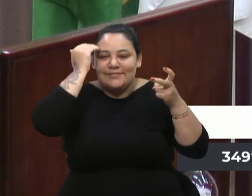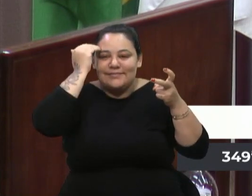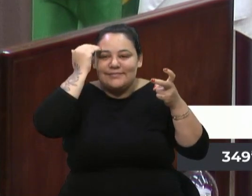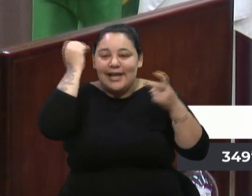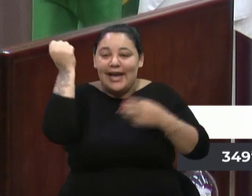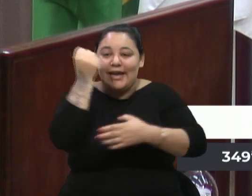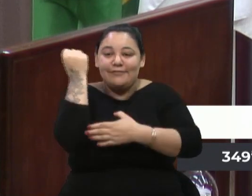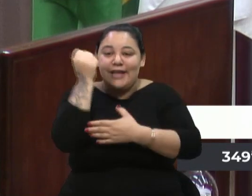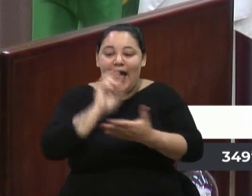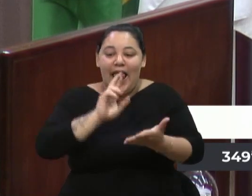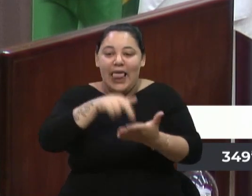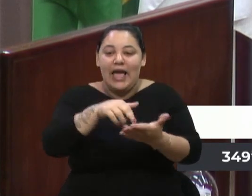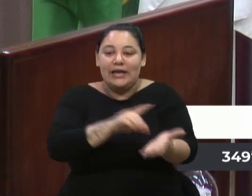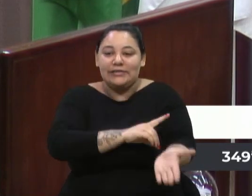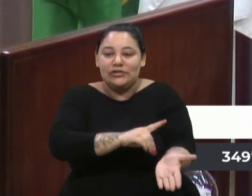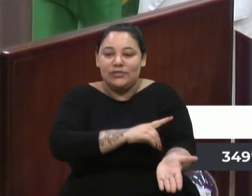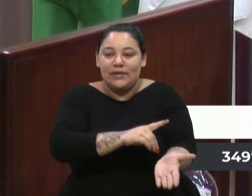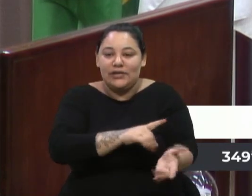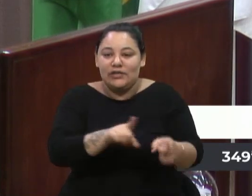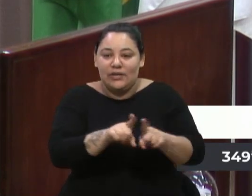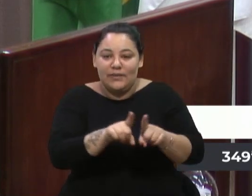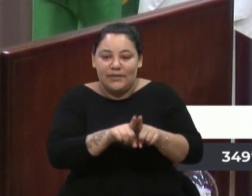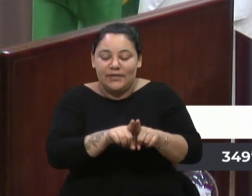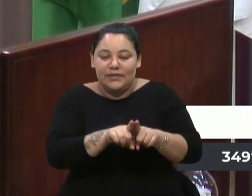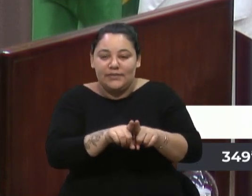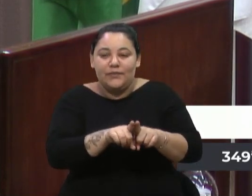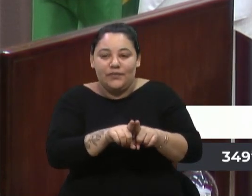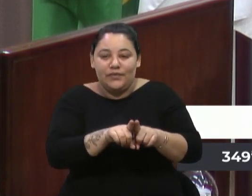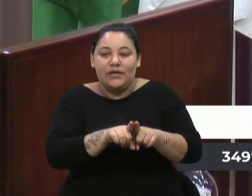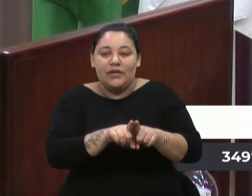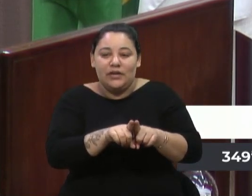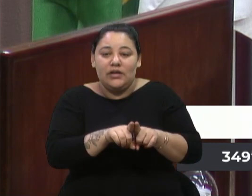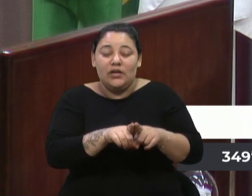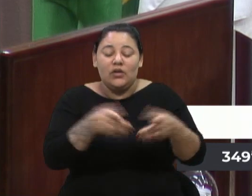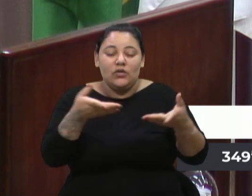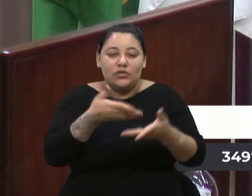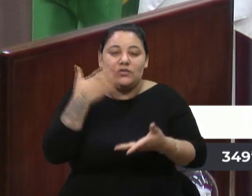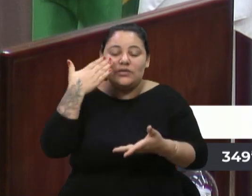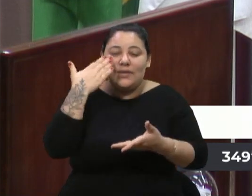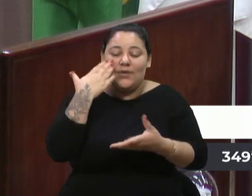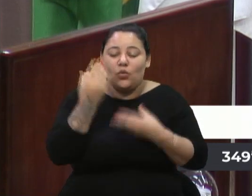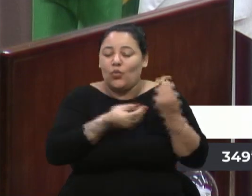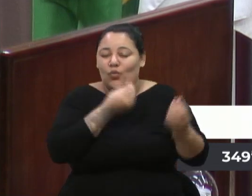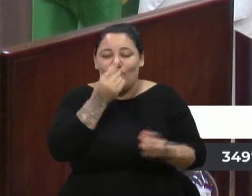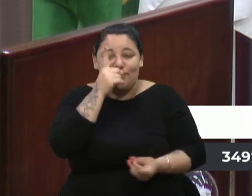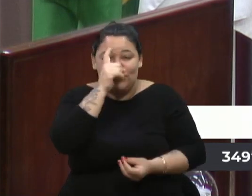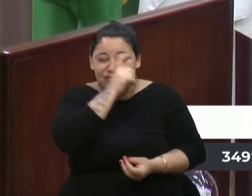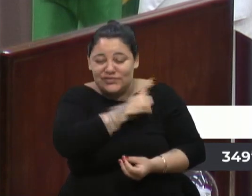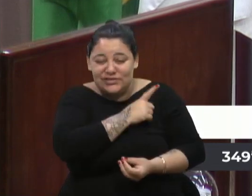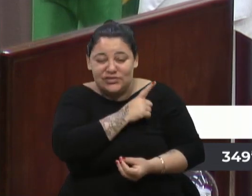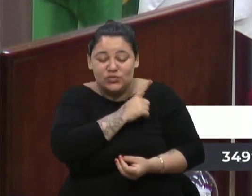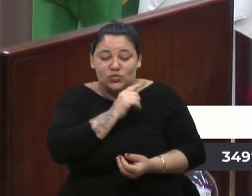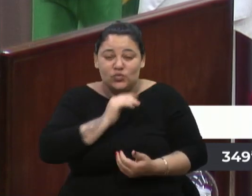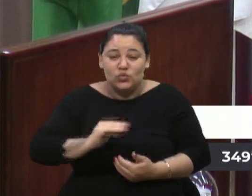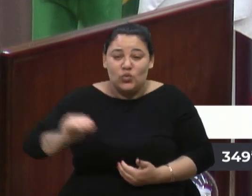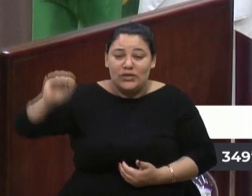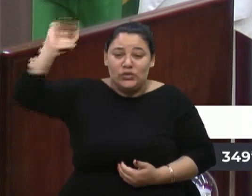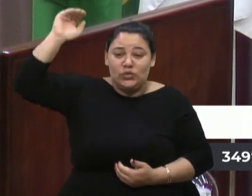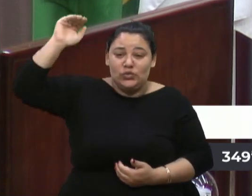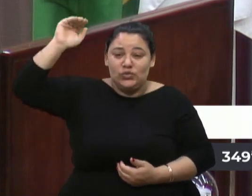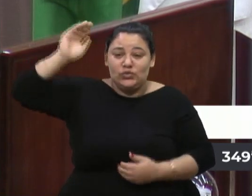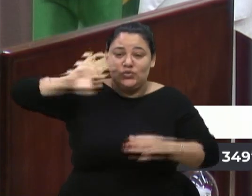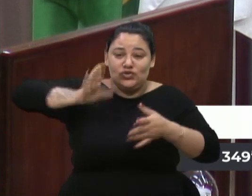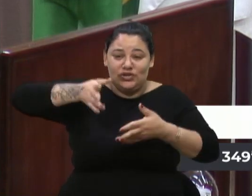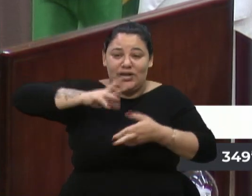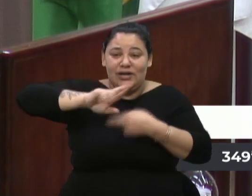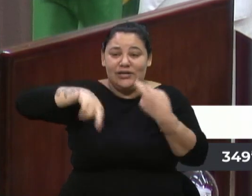essa realidade, né? Eu tenho um pai insulino dependente hoje e a gente sabe já o quanto é difícil para um adulto essa questão,